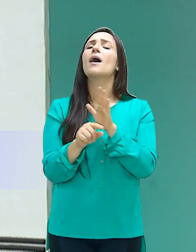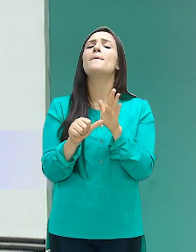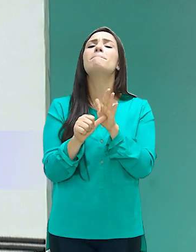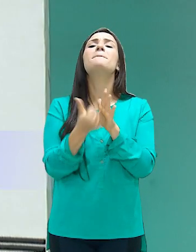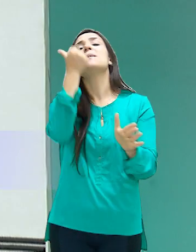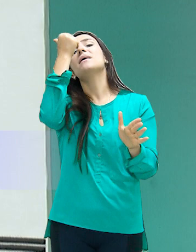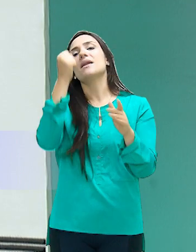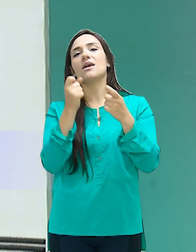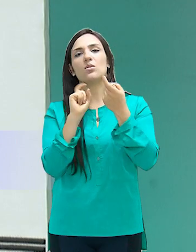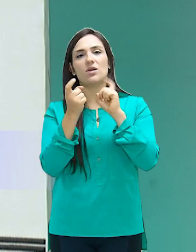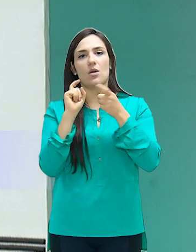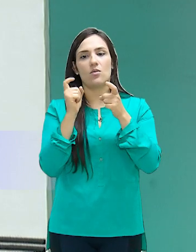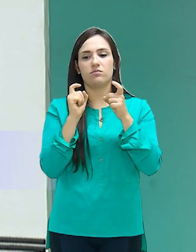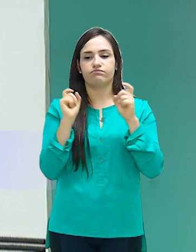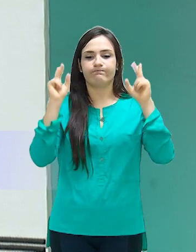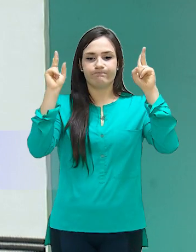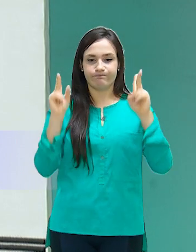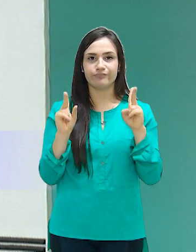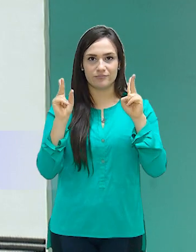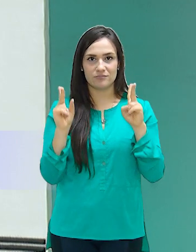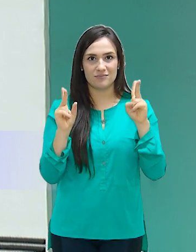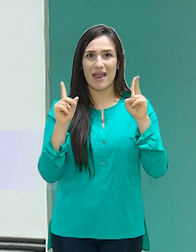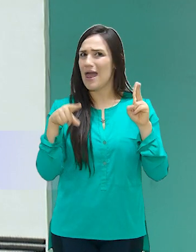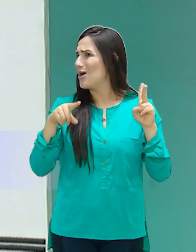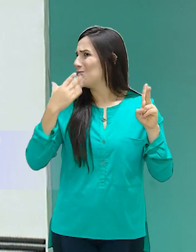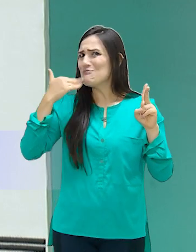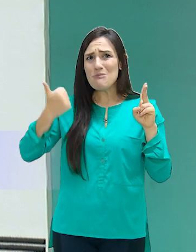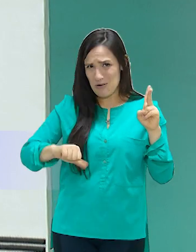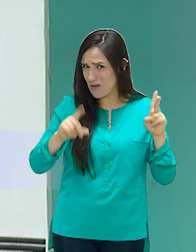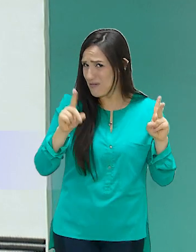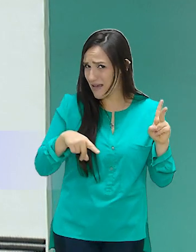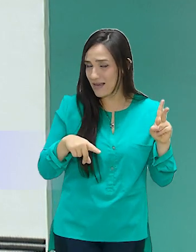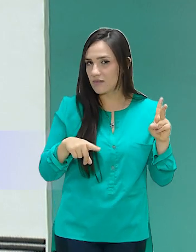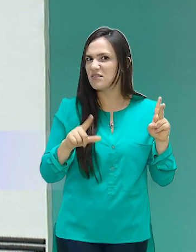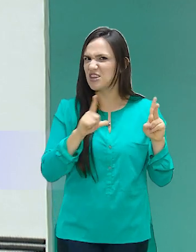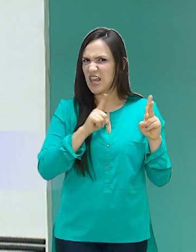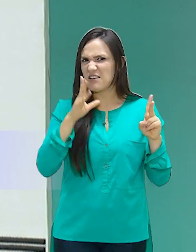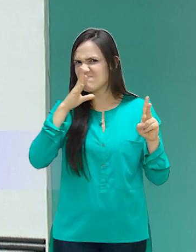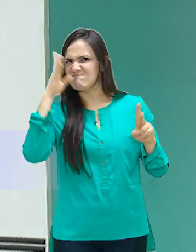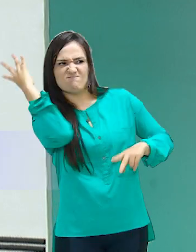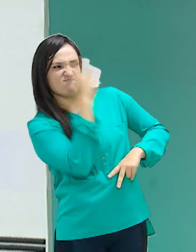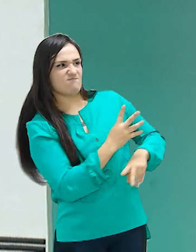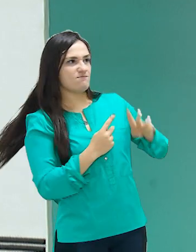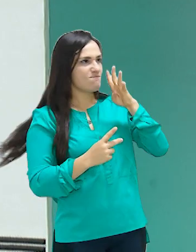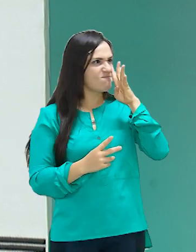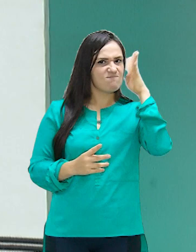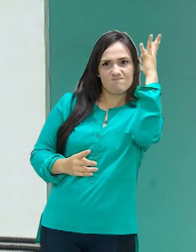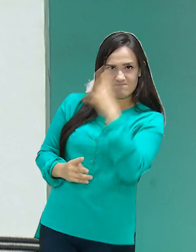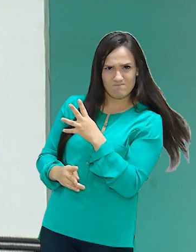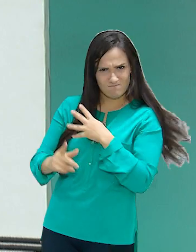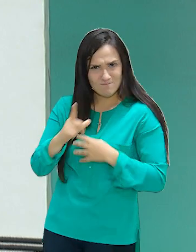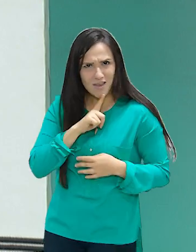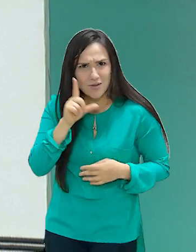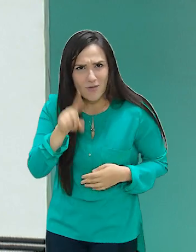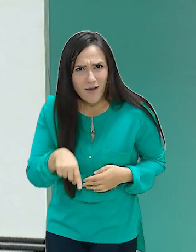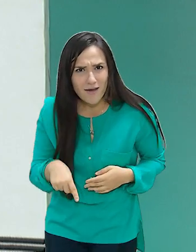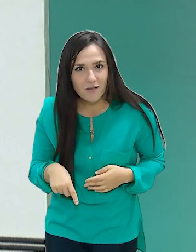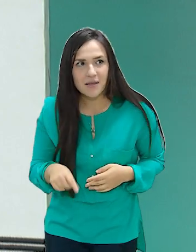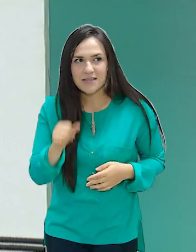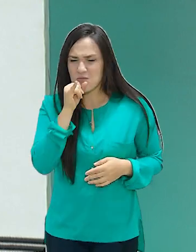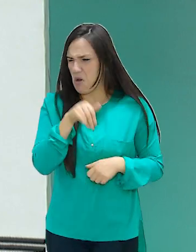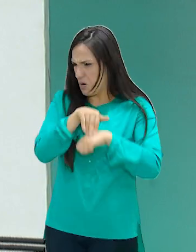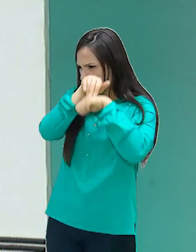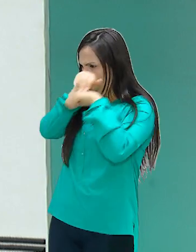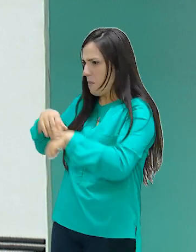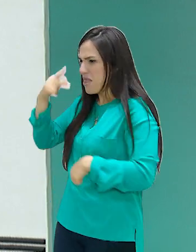né? Dessa sua especialidade. Existem as acusações, porque no primeiro encontro, não, porque ela